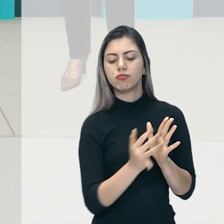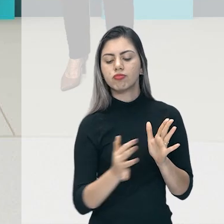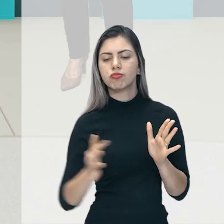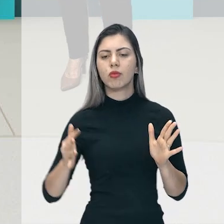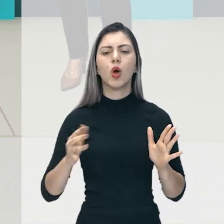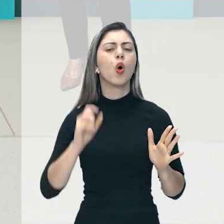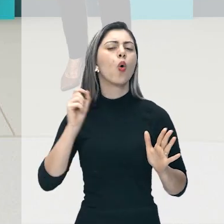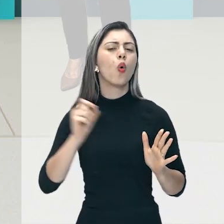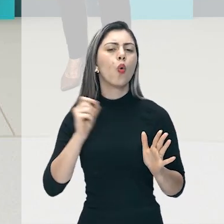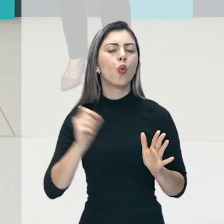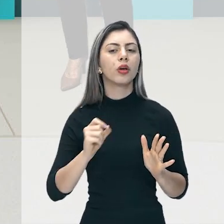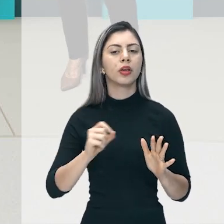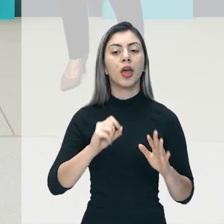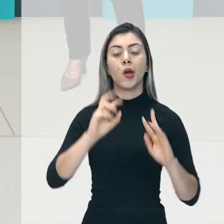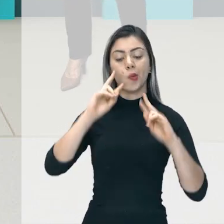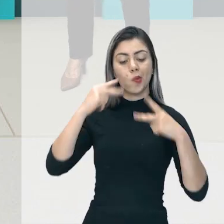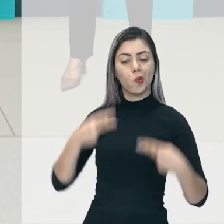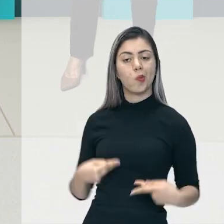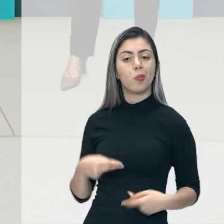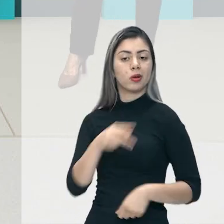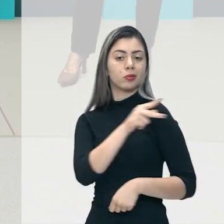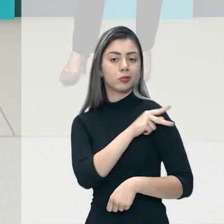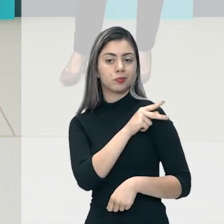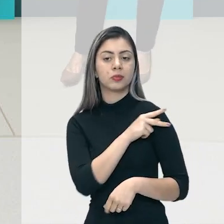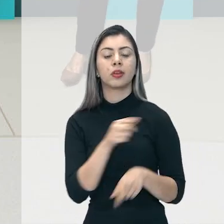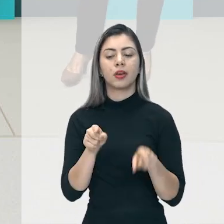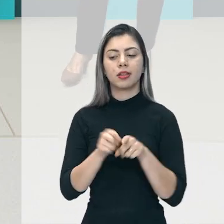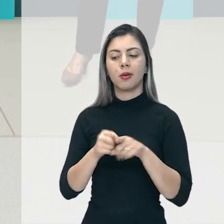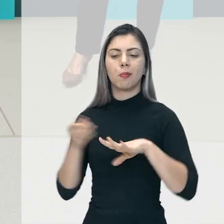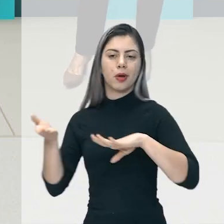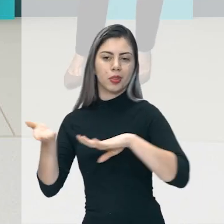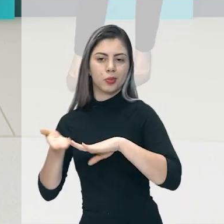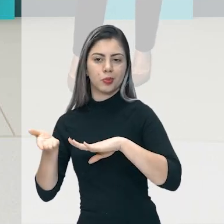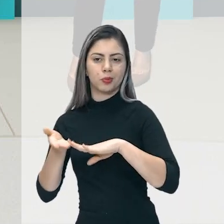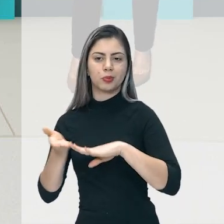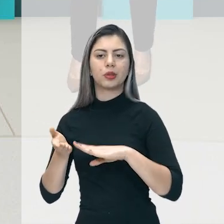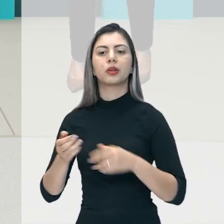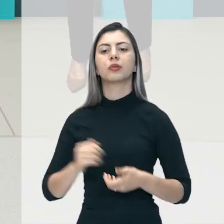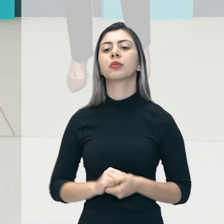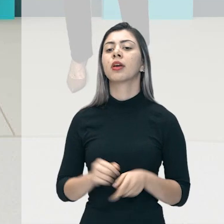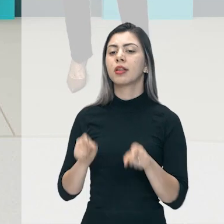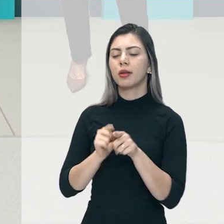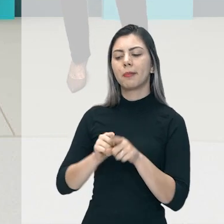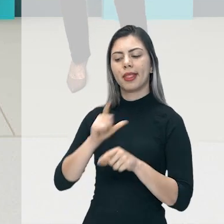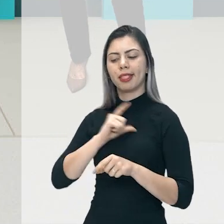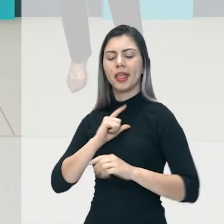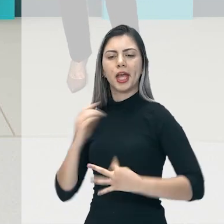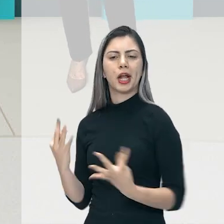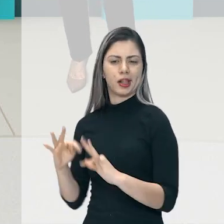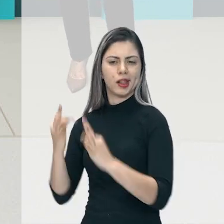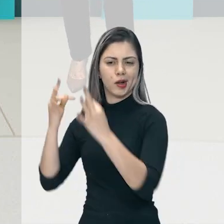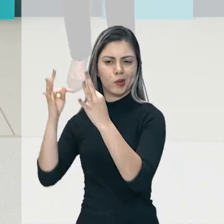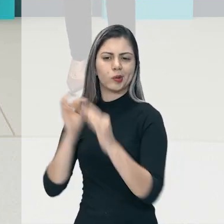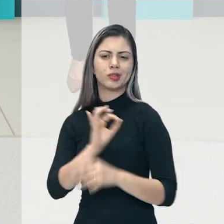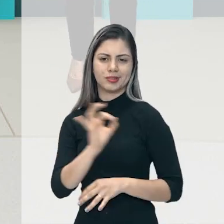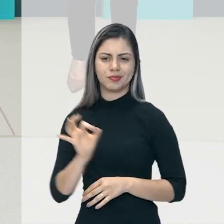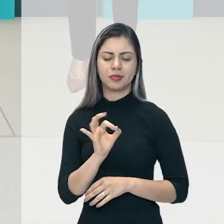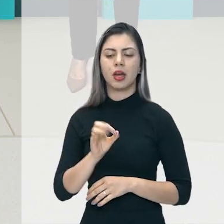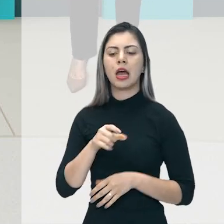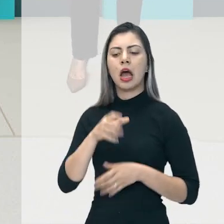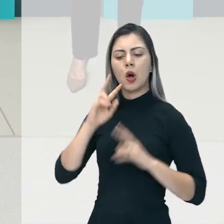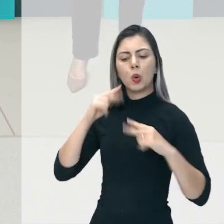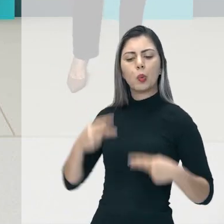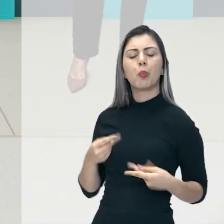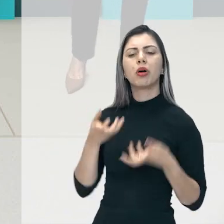arte. O homem na pré-história e o homem no mundo contemporâneo, que envolve também a tecnologia. O homem em busca